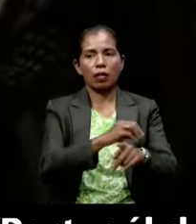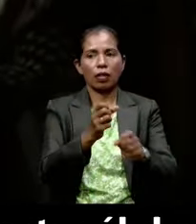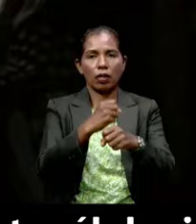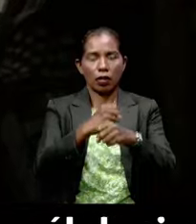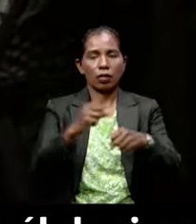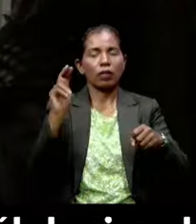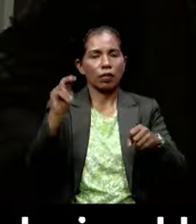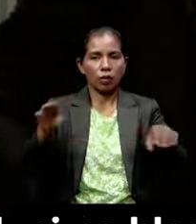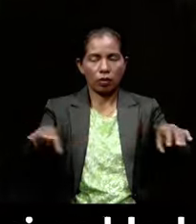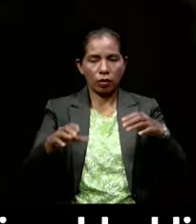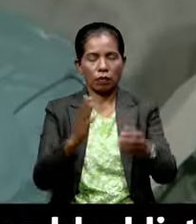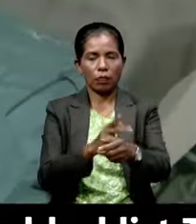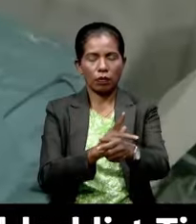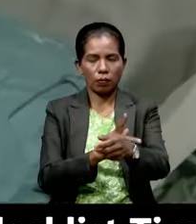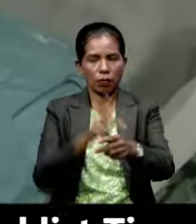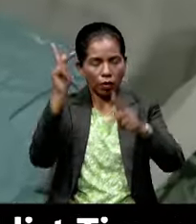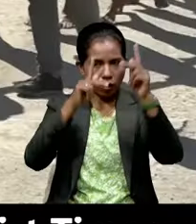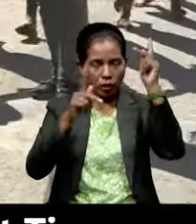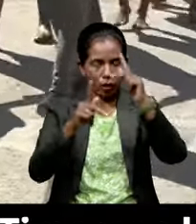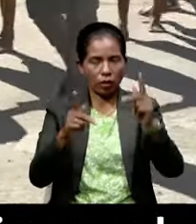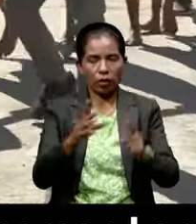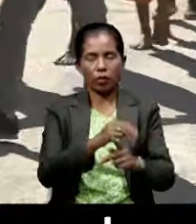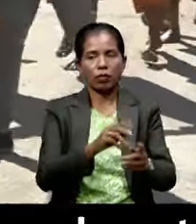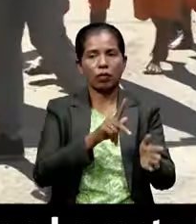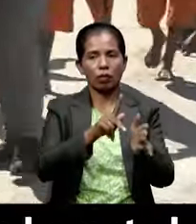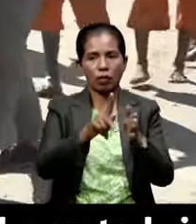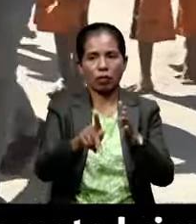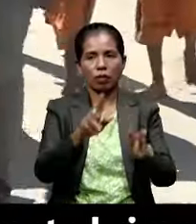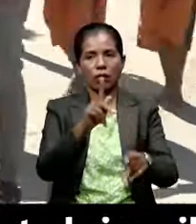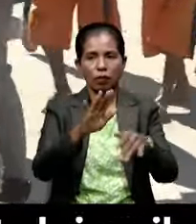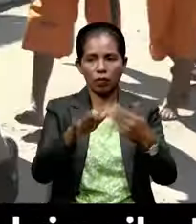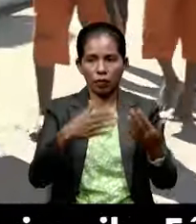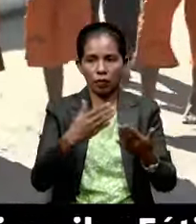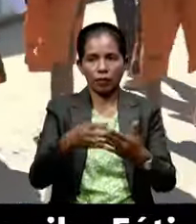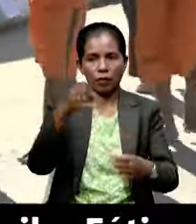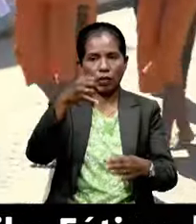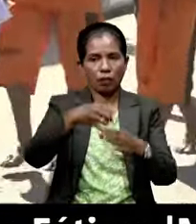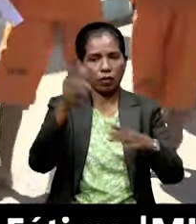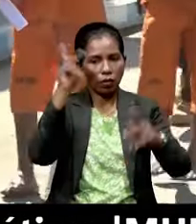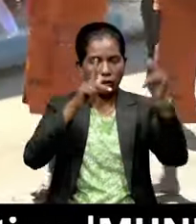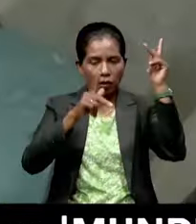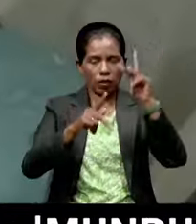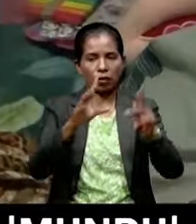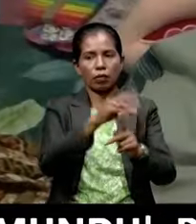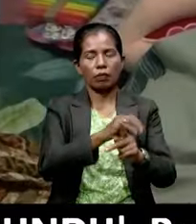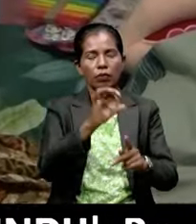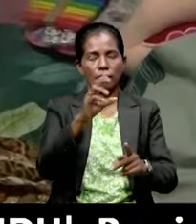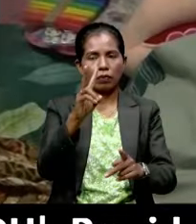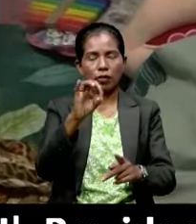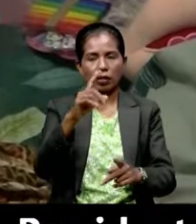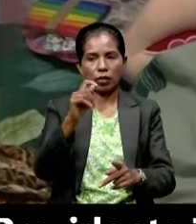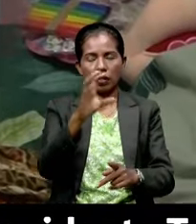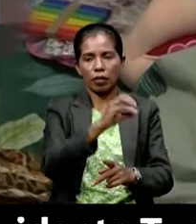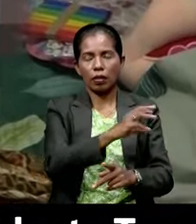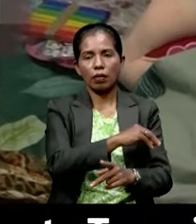ne serviço ori promove caso roubo no simples homicídio ba arguidu sira, nebe envolve a caso assalto ba vítima Elizabeth